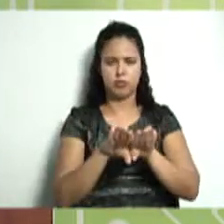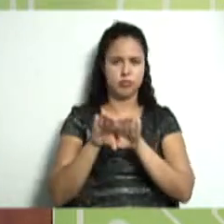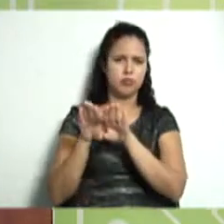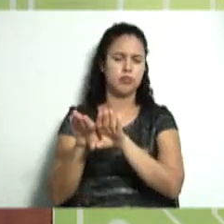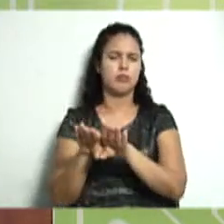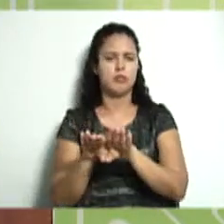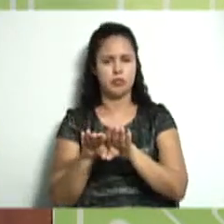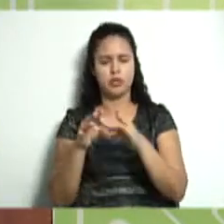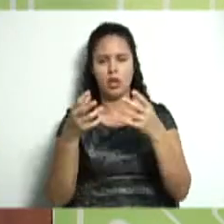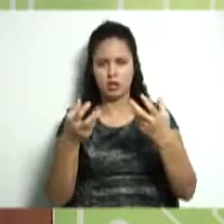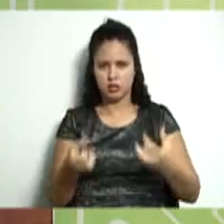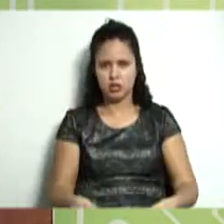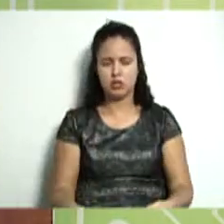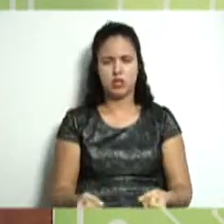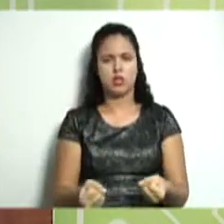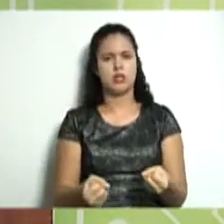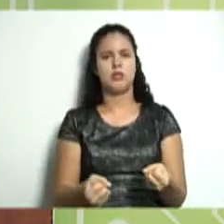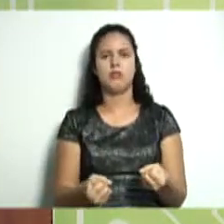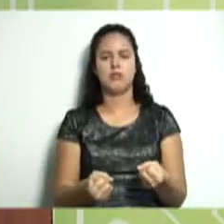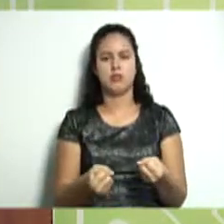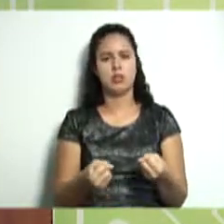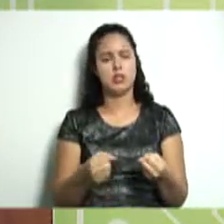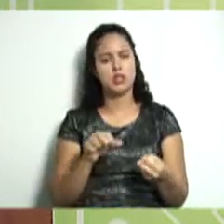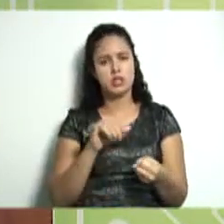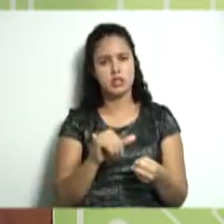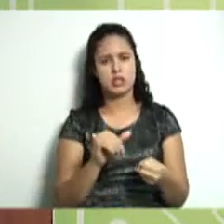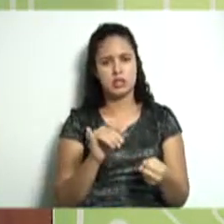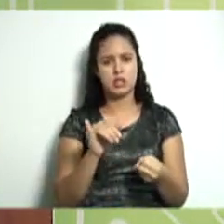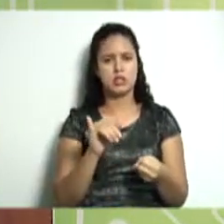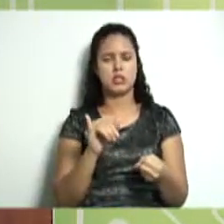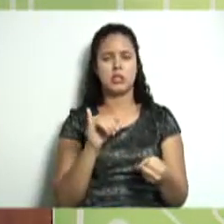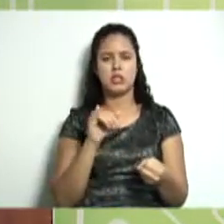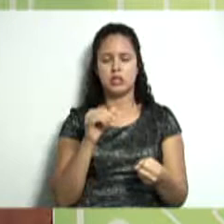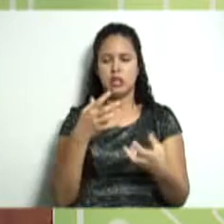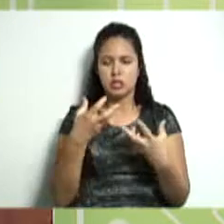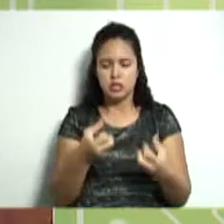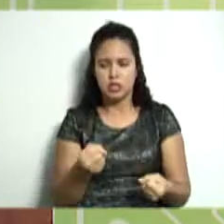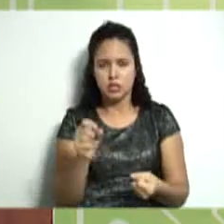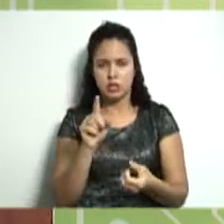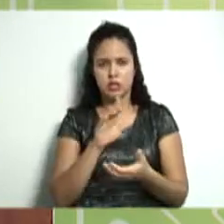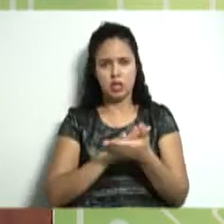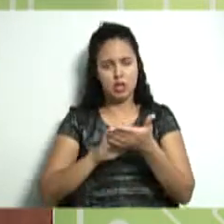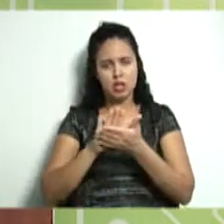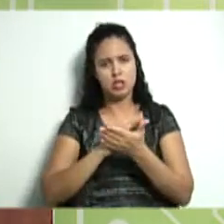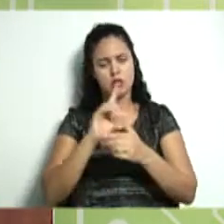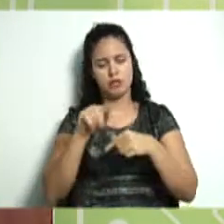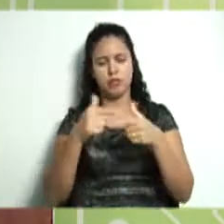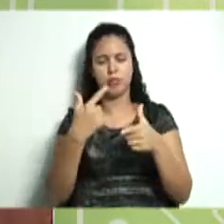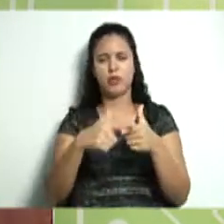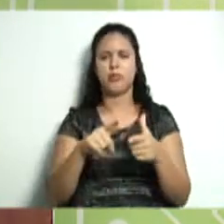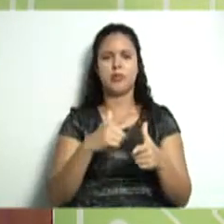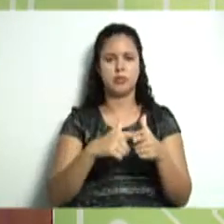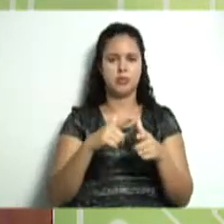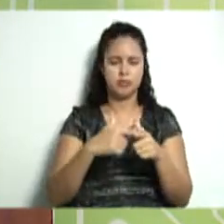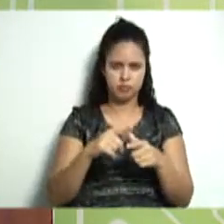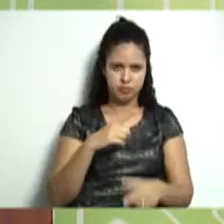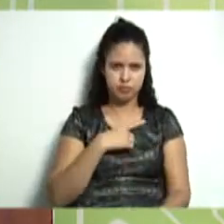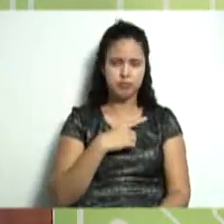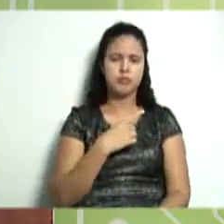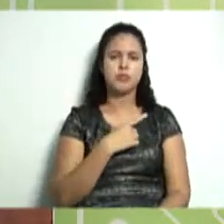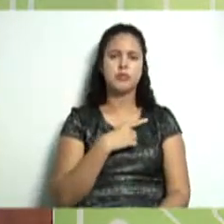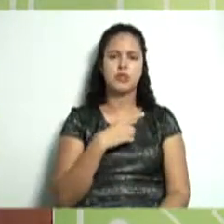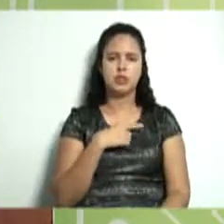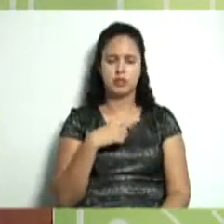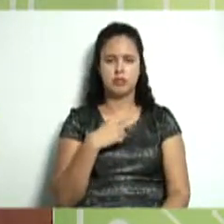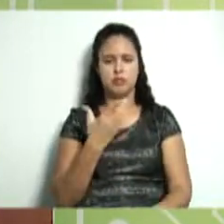aceitação aí nesse momento, senão provoca situações que vão ficar complicadas em relação à relação